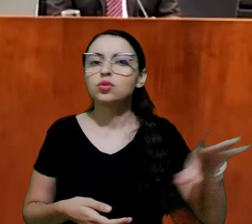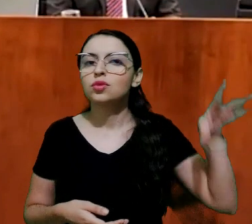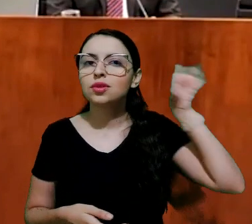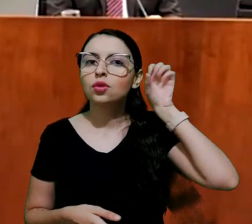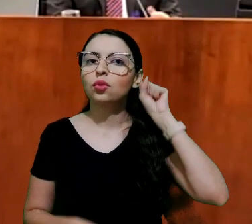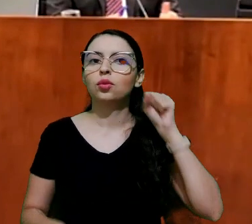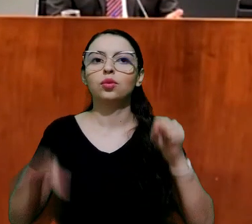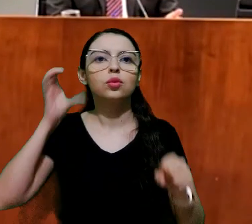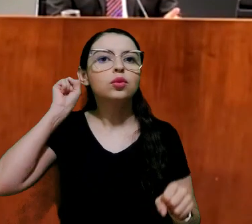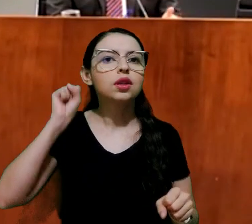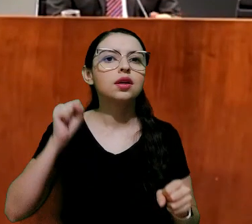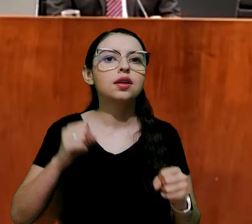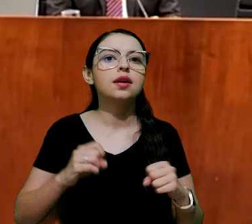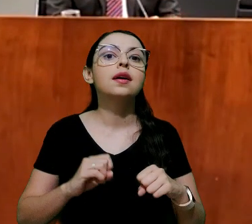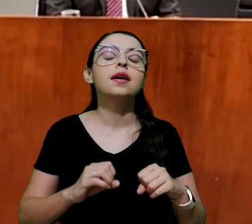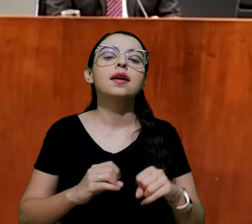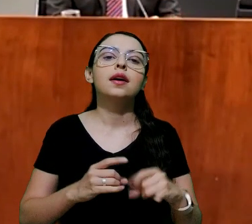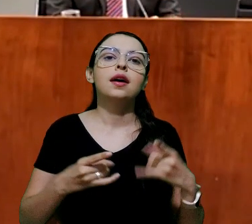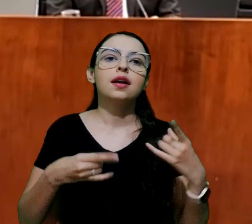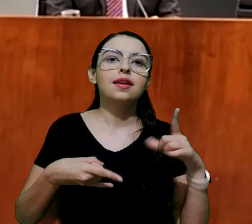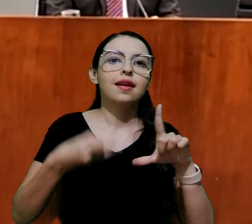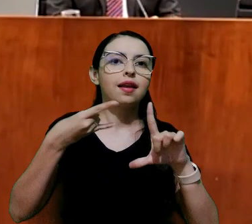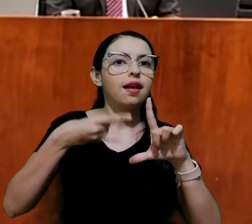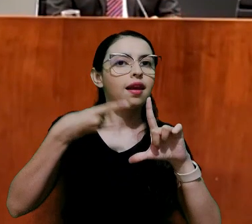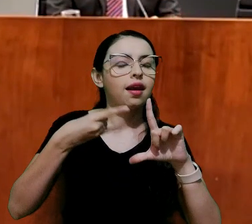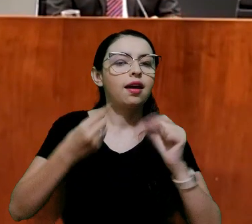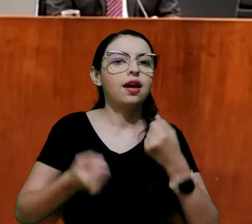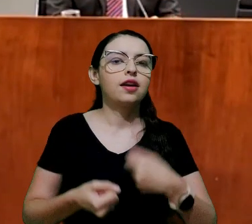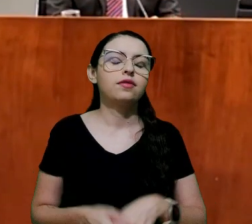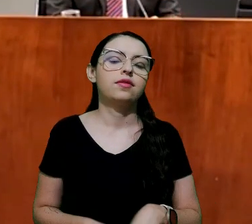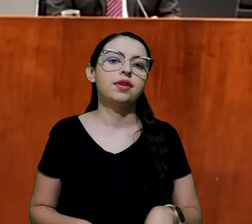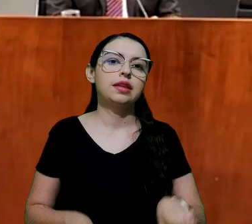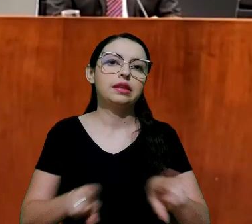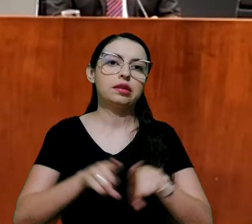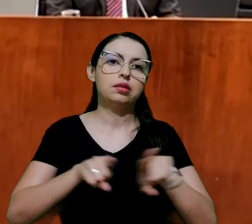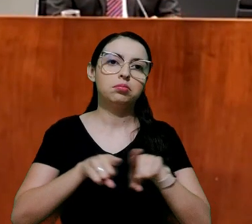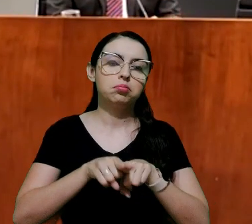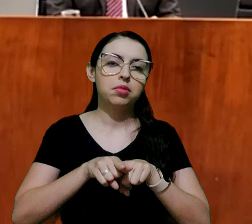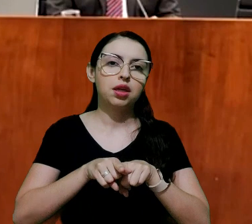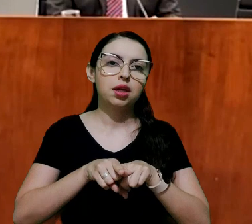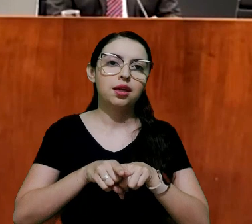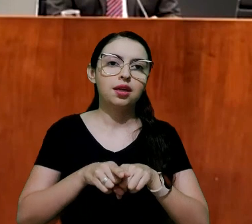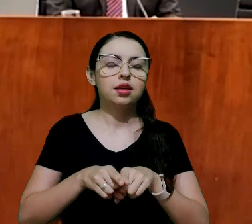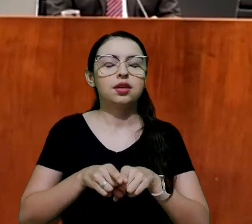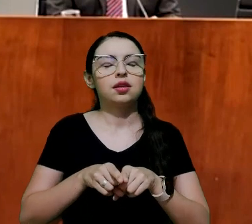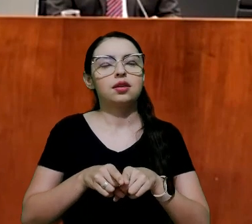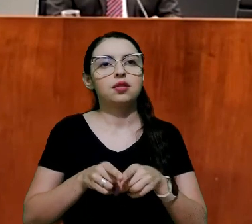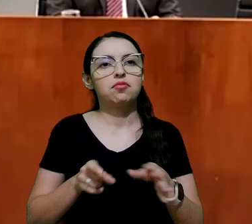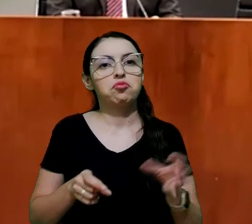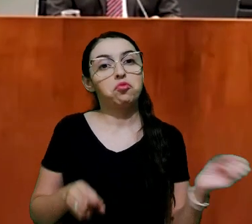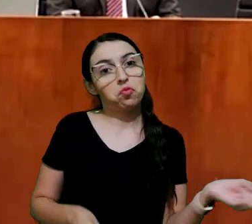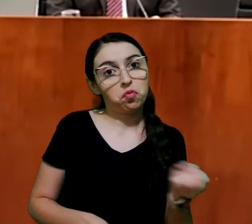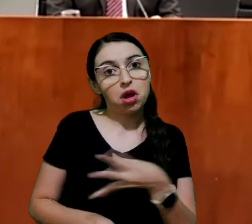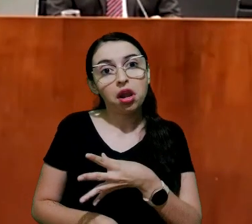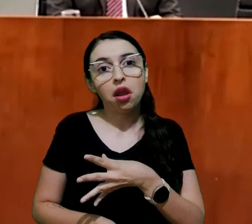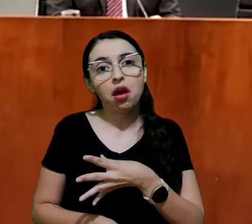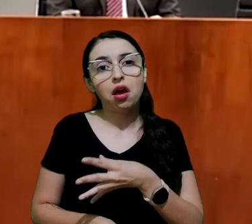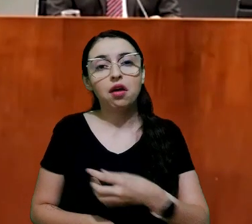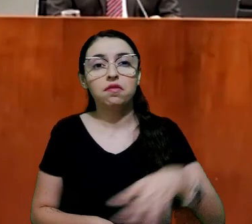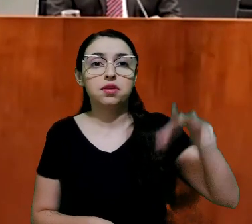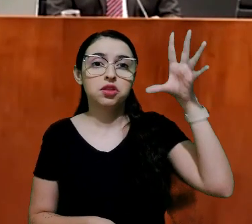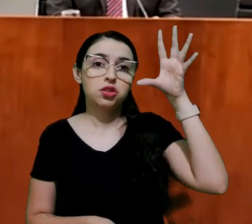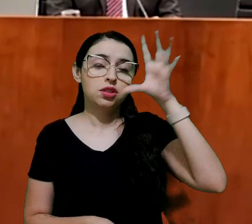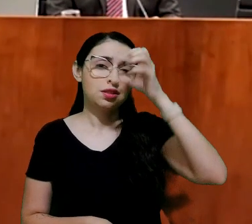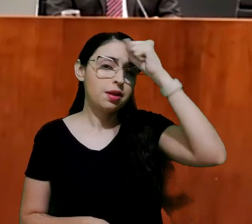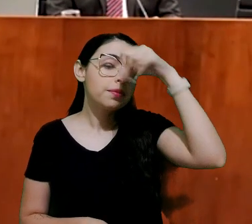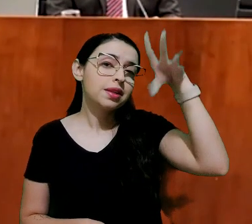distância. Essa também é uma facilidade, uma inovação, um aprendizado positivo decorrente da